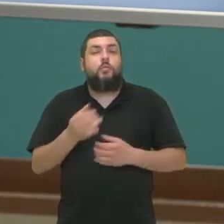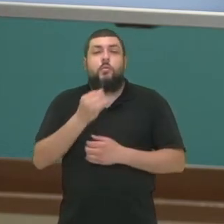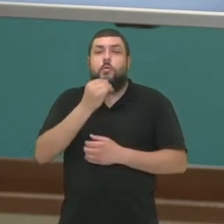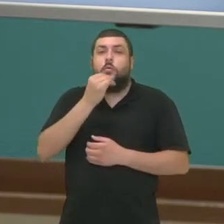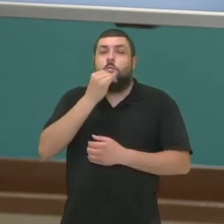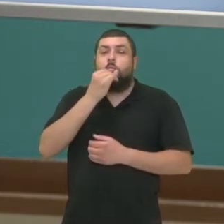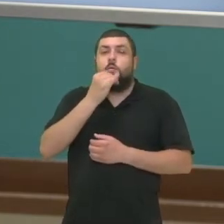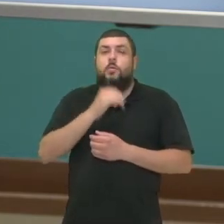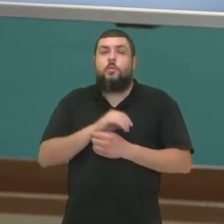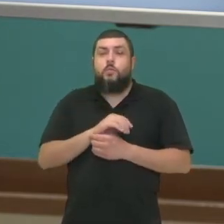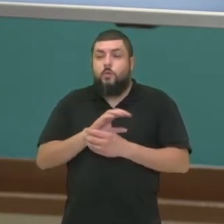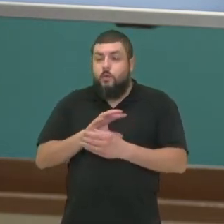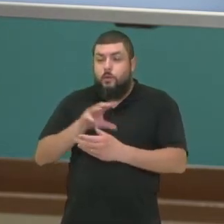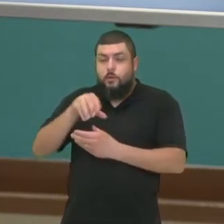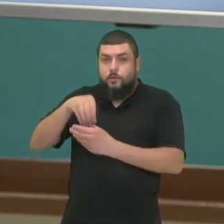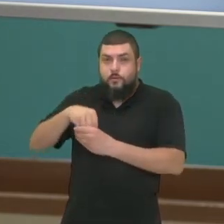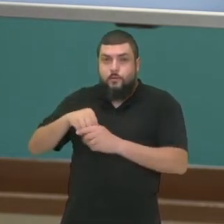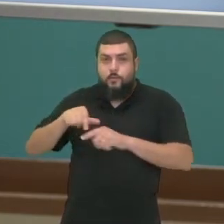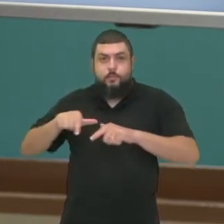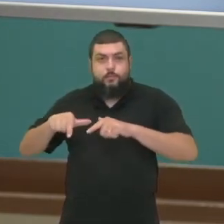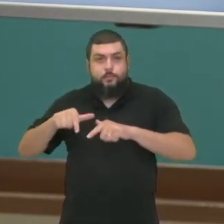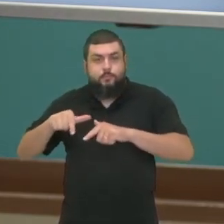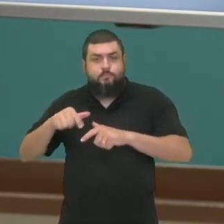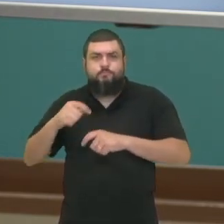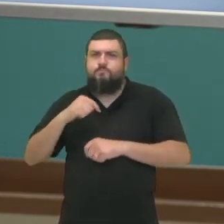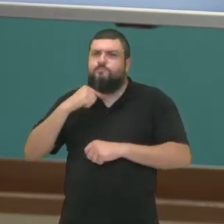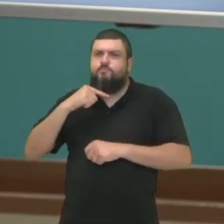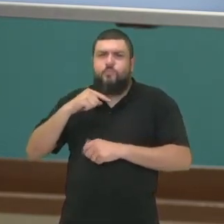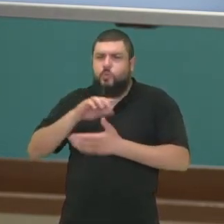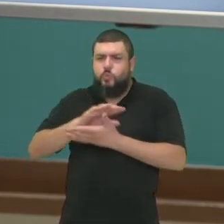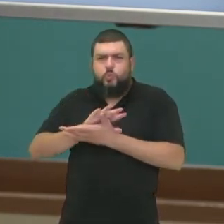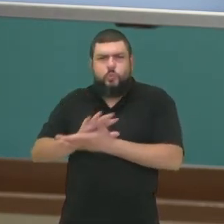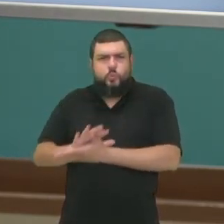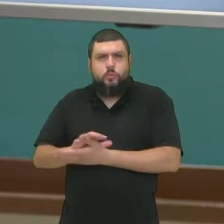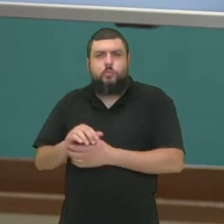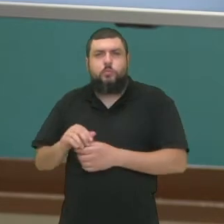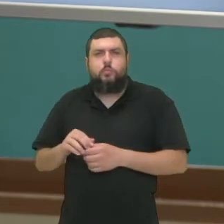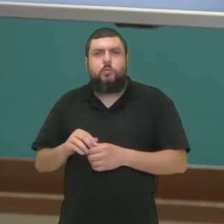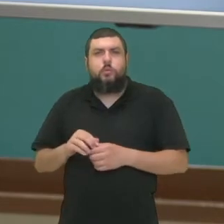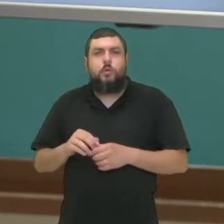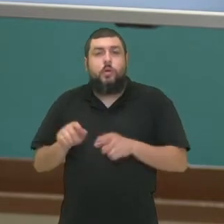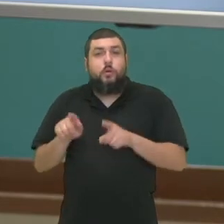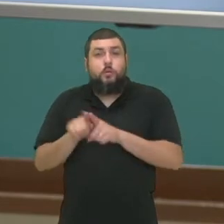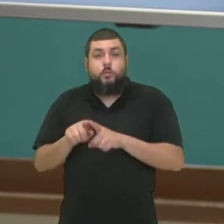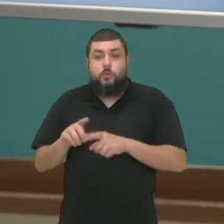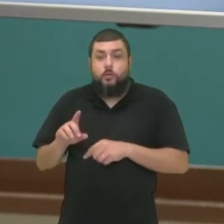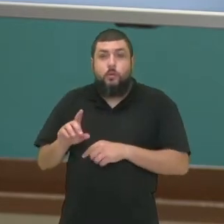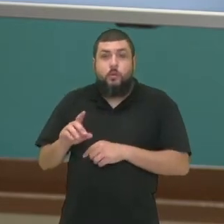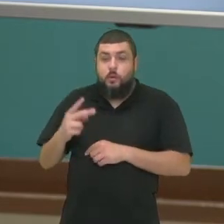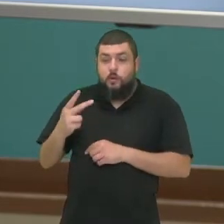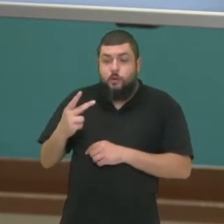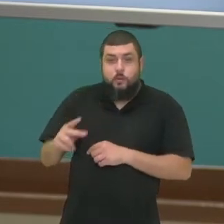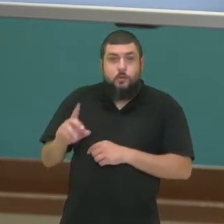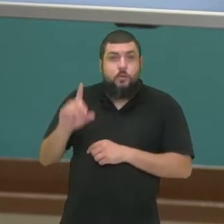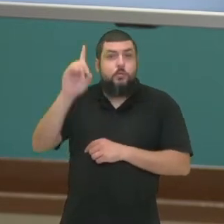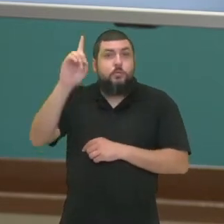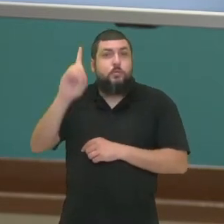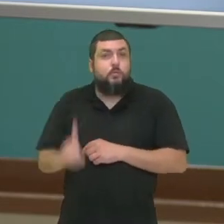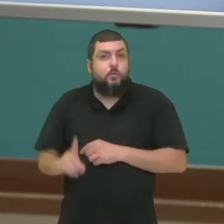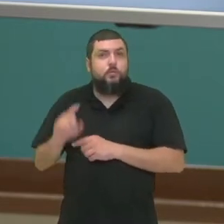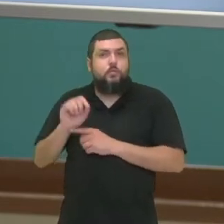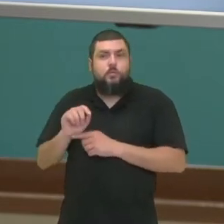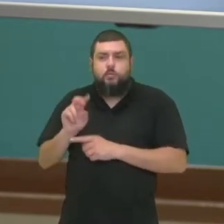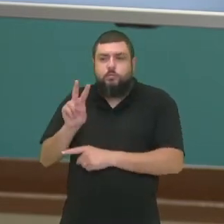más condições de trabalho, né? Sem um tipo de direitos trabalhistas que estivesse protegendo o